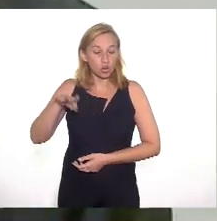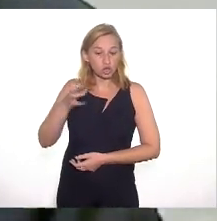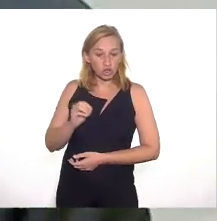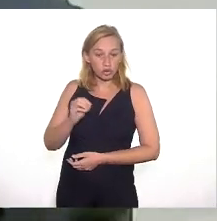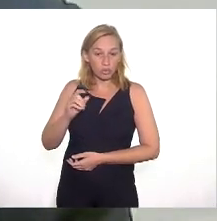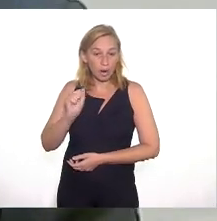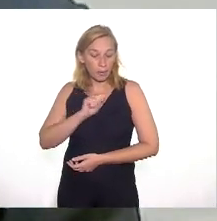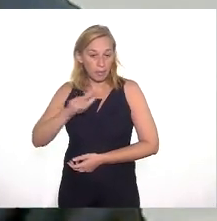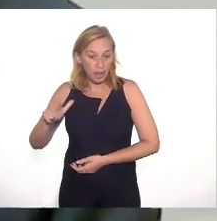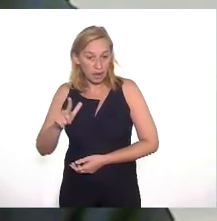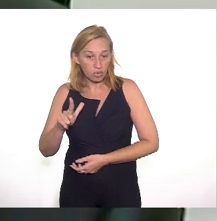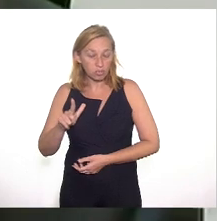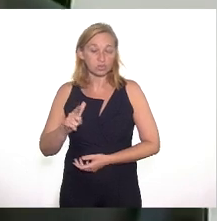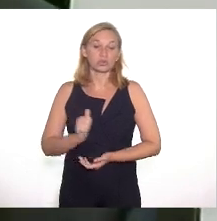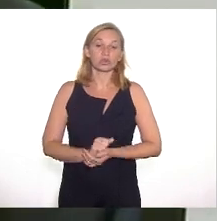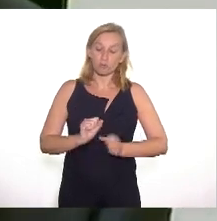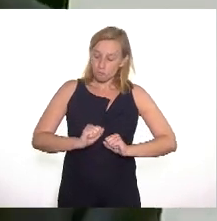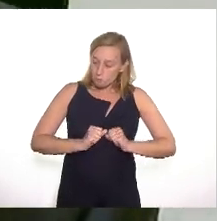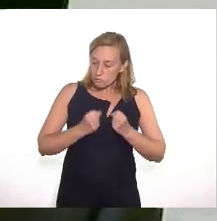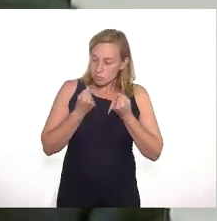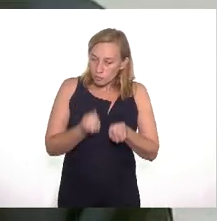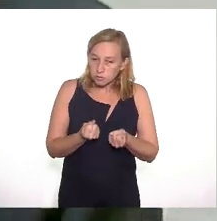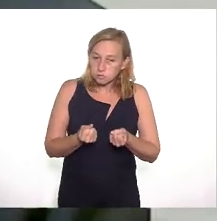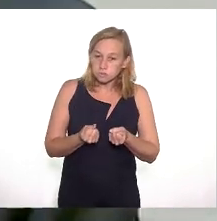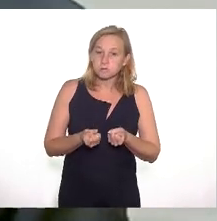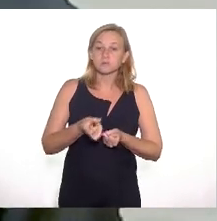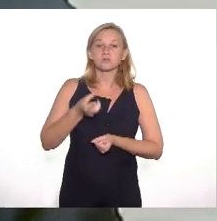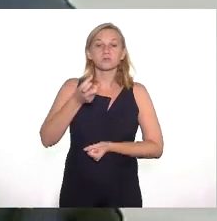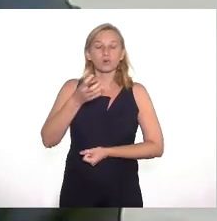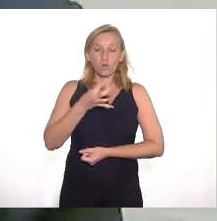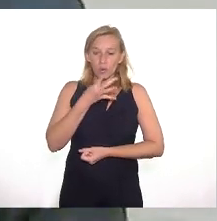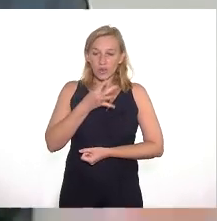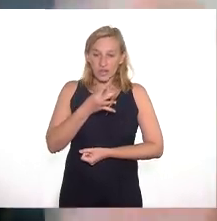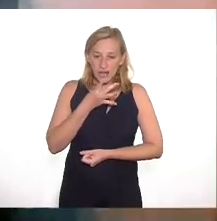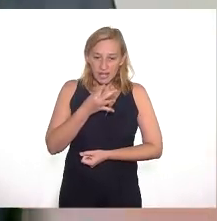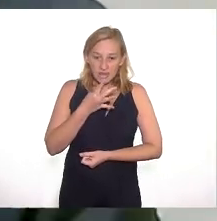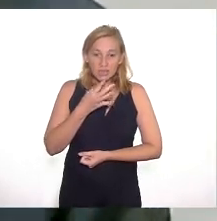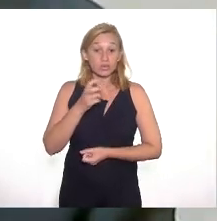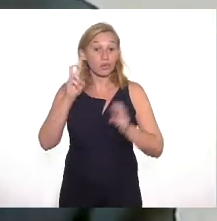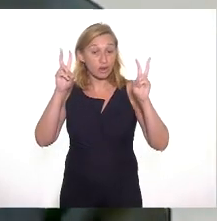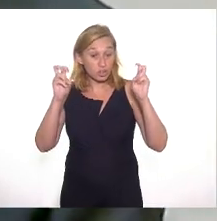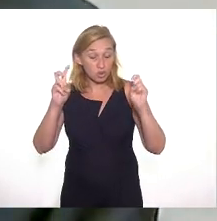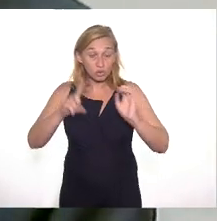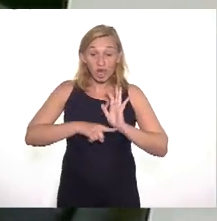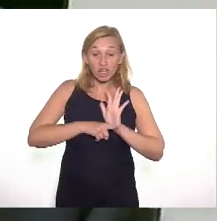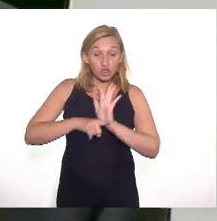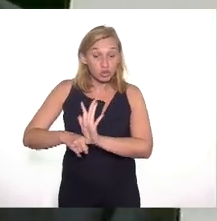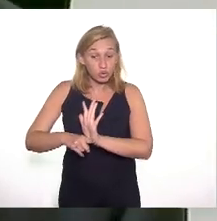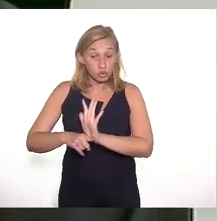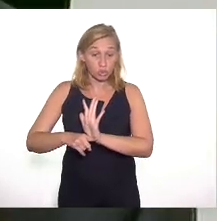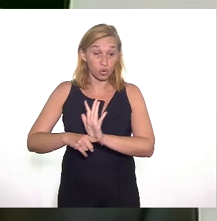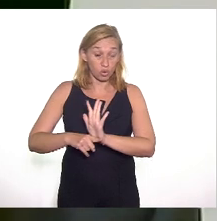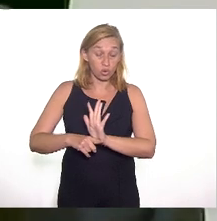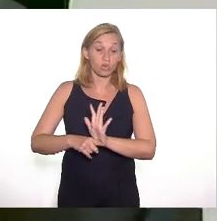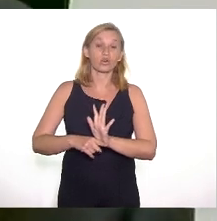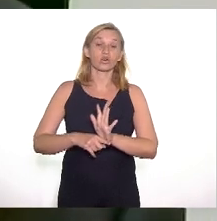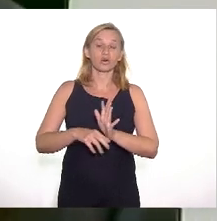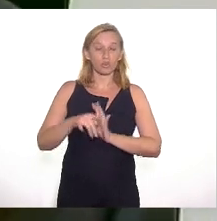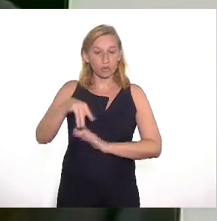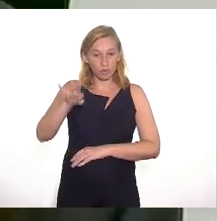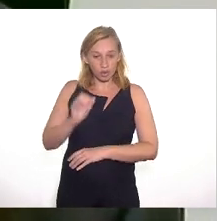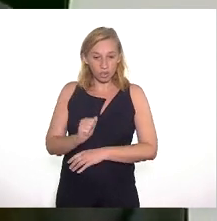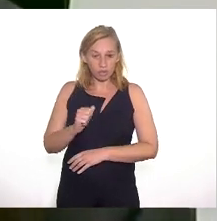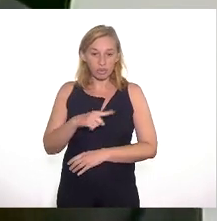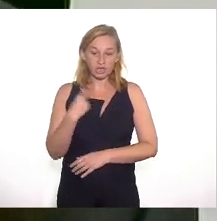se empenhou sobremaneira, um grande conhecedor desta matéria, e ajudou a colocar de pé este programa,